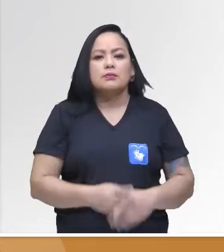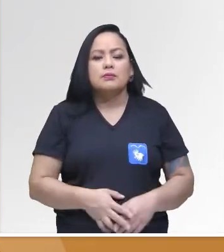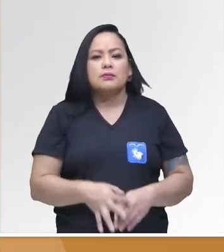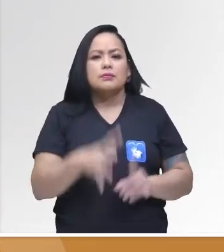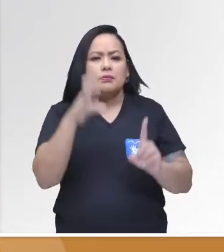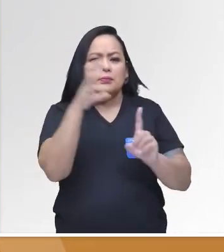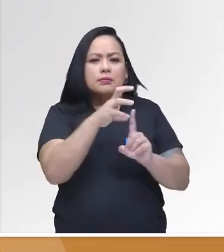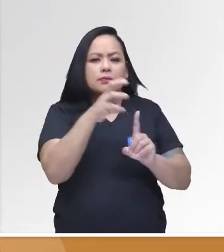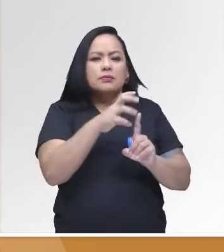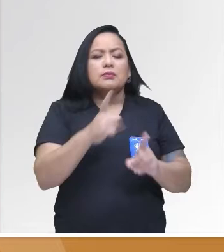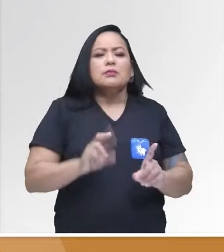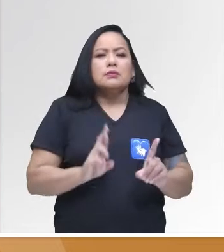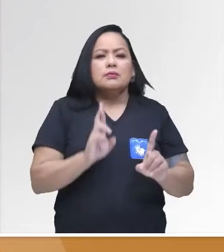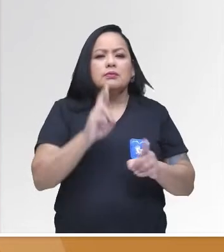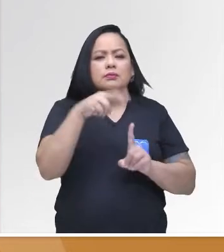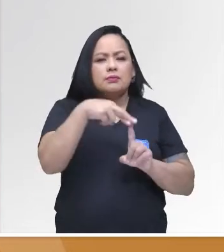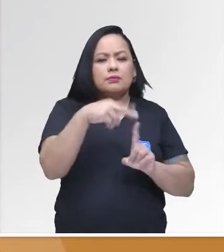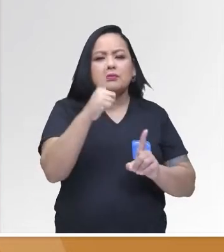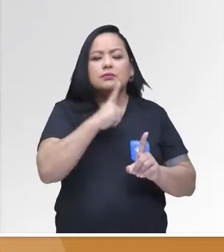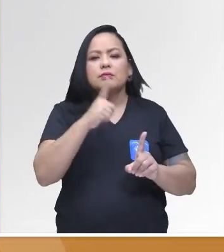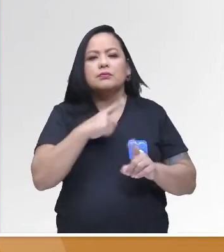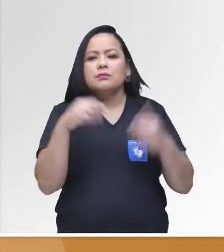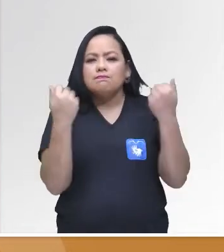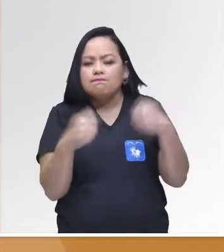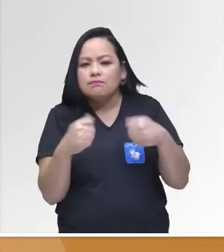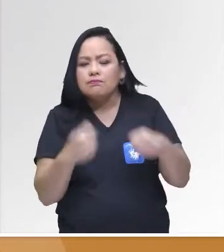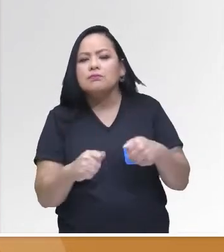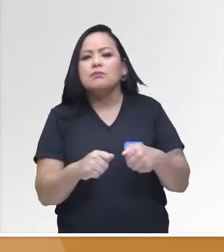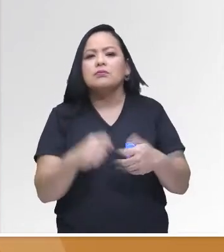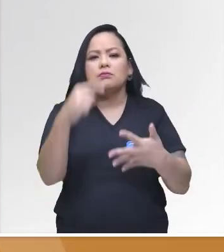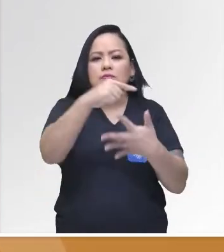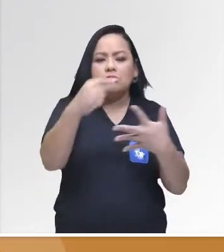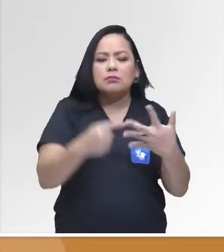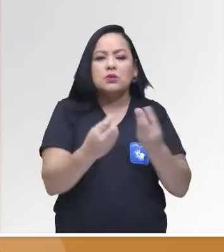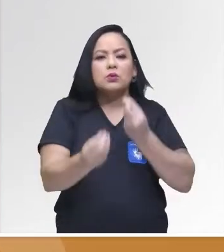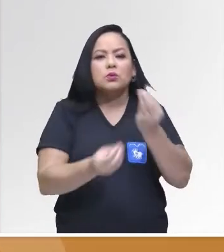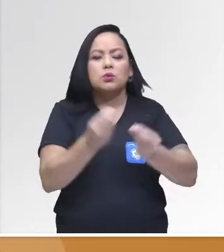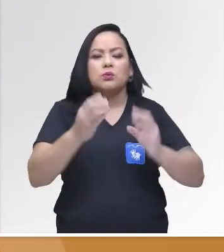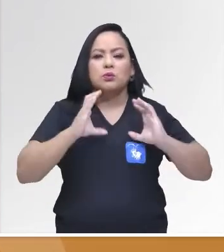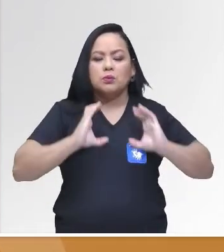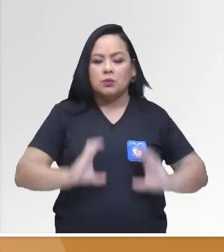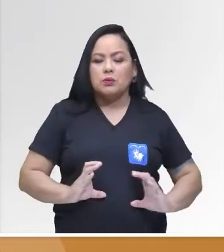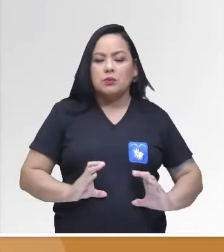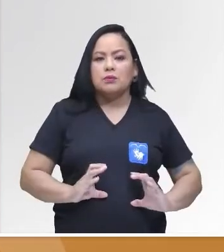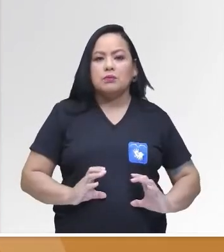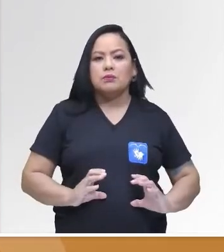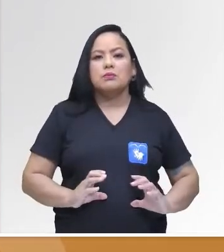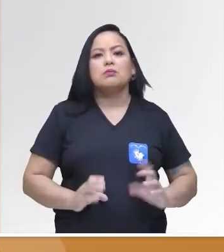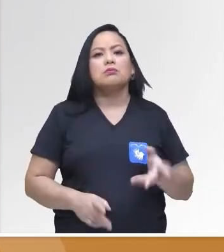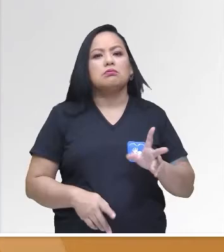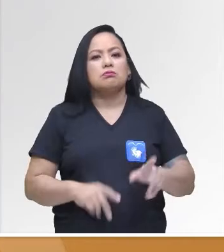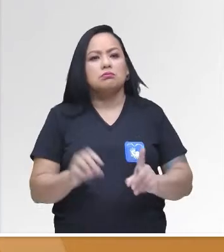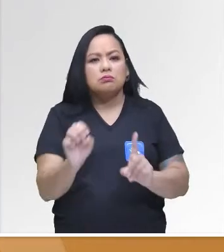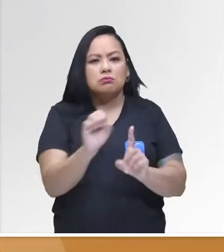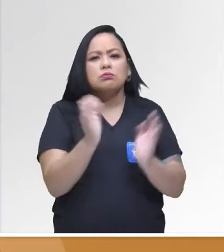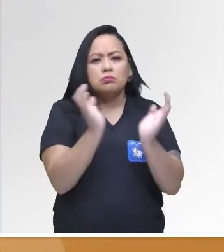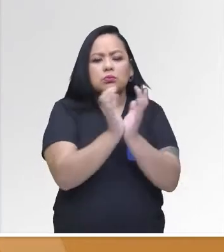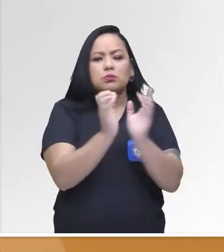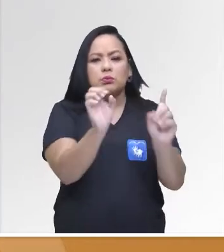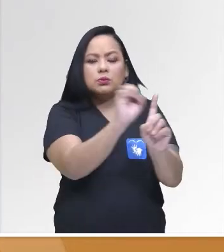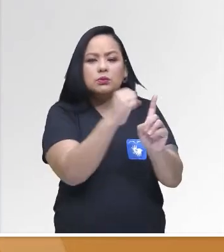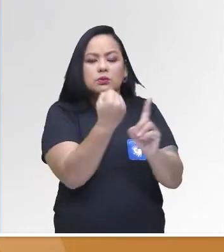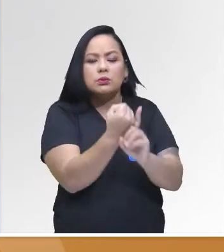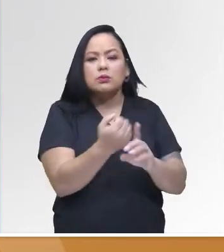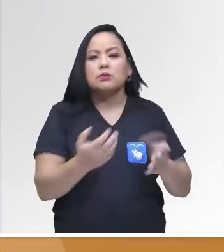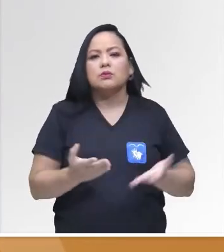os elementos, a necessidade, os comportamentos daquelas pessoas. Como eu disse